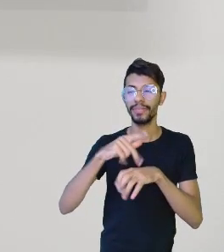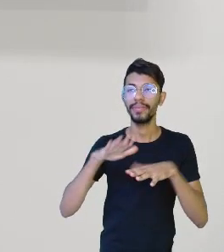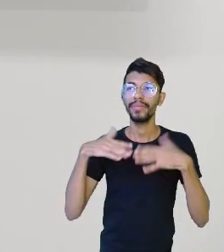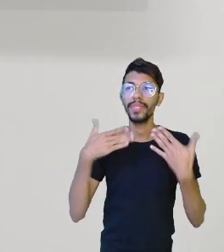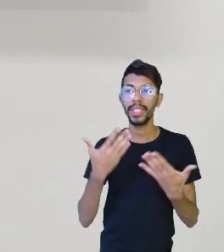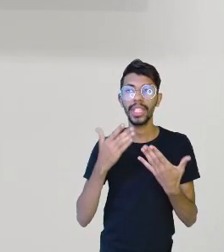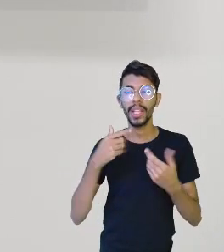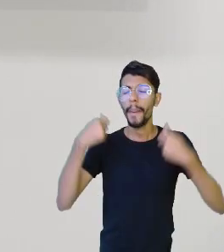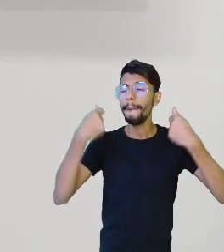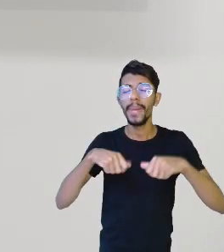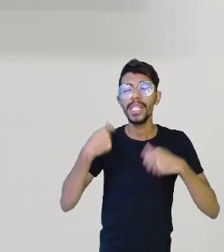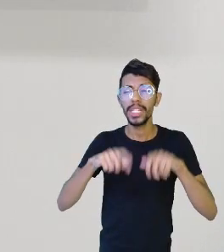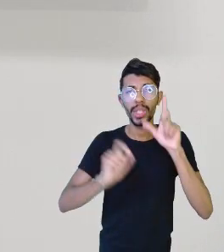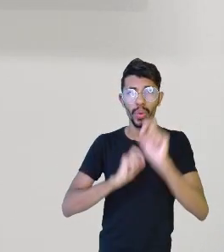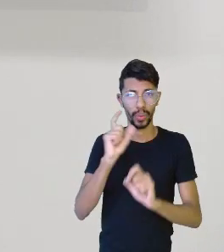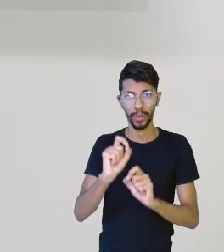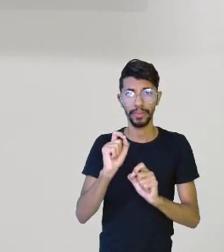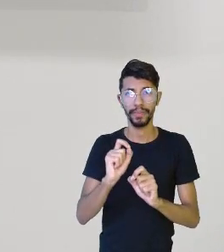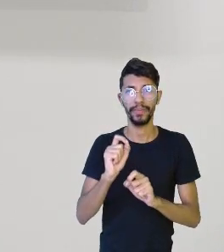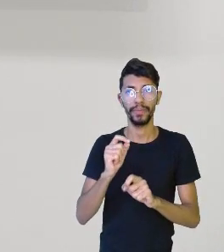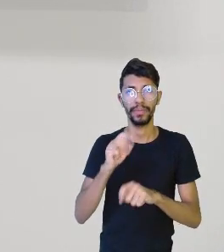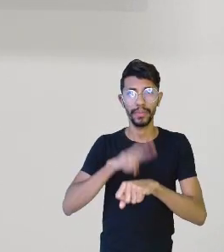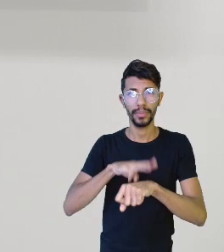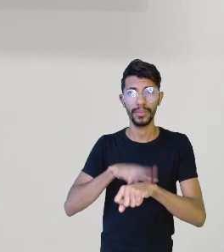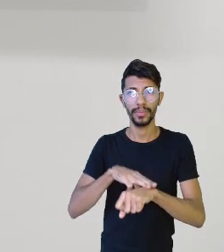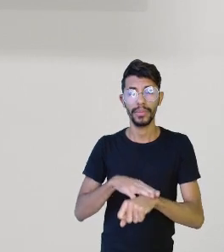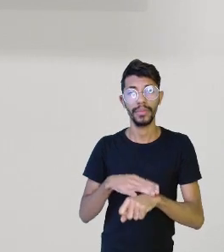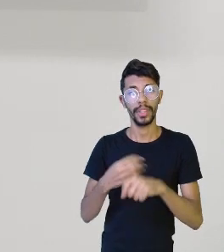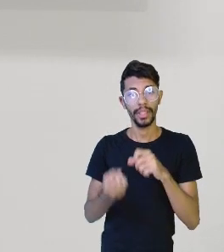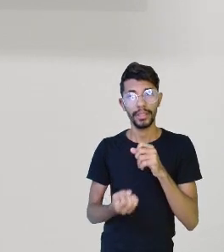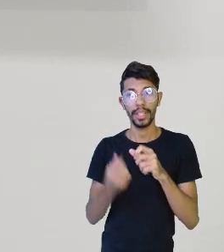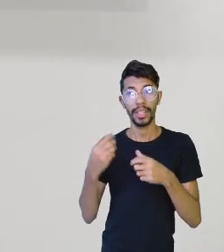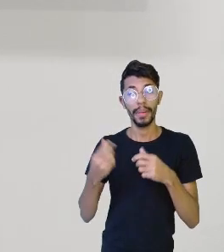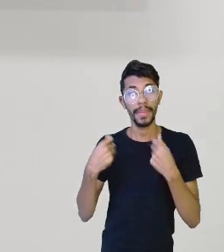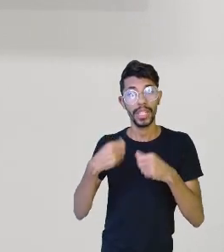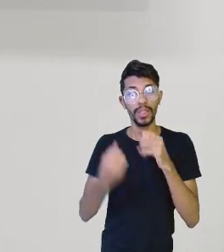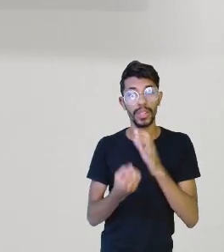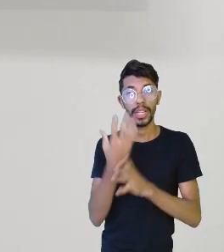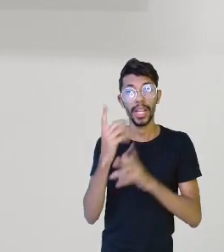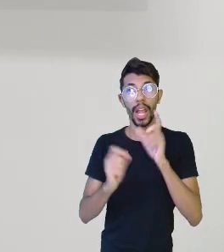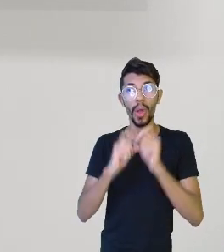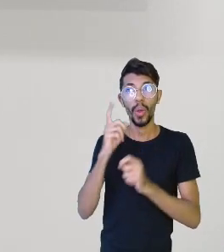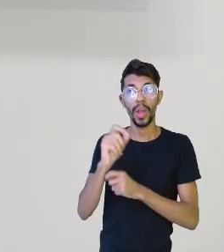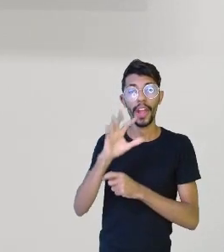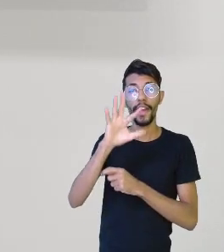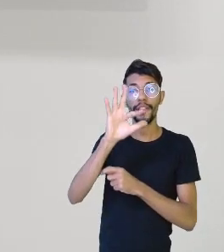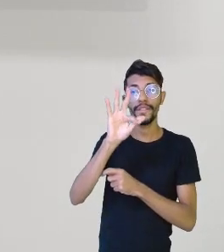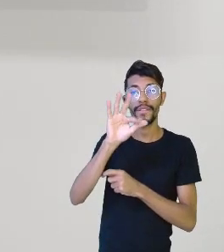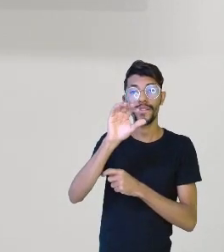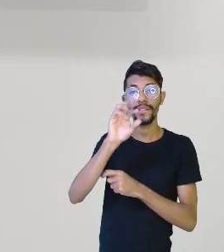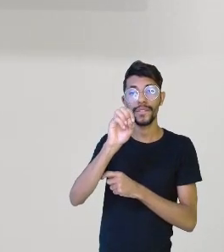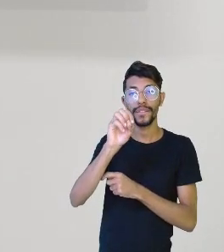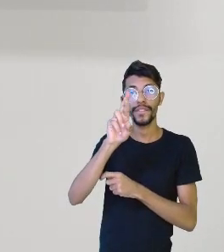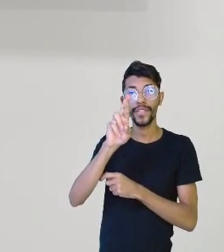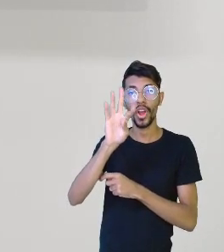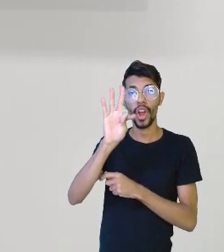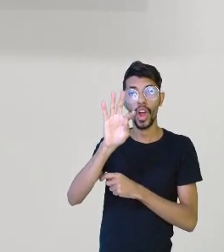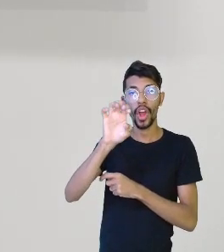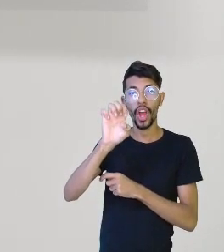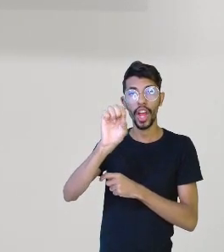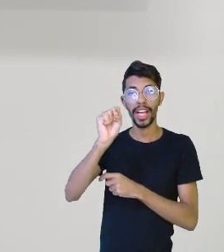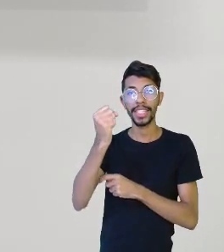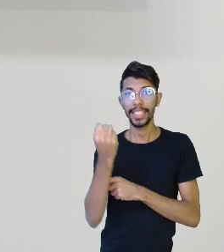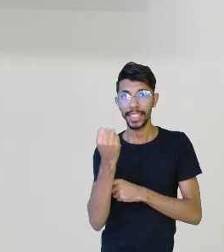era necessário nesse momento? Era necessário que se construíssem fortificações para proteger essa linda cidade